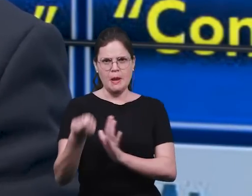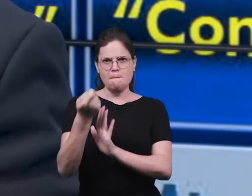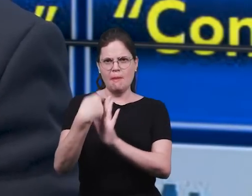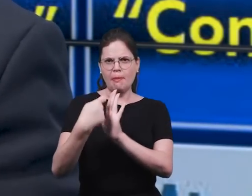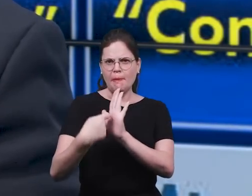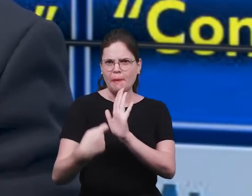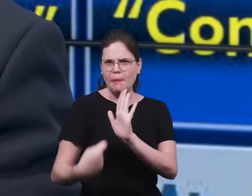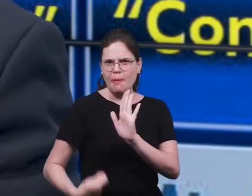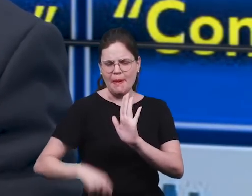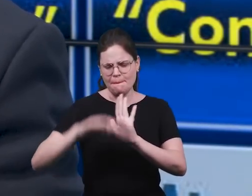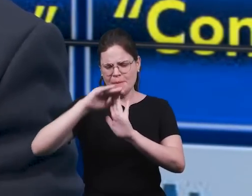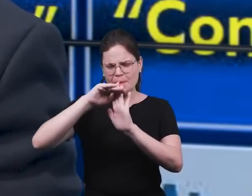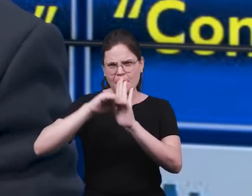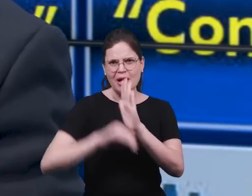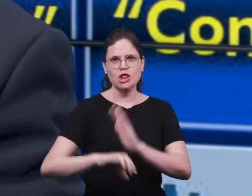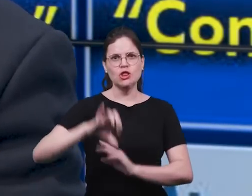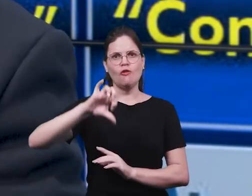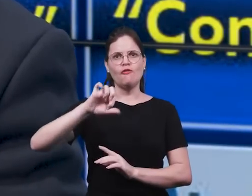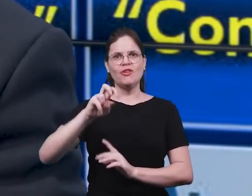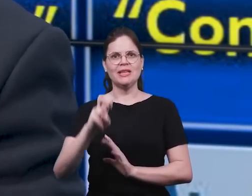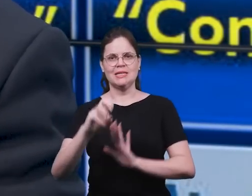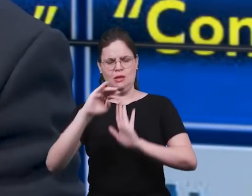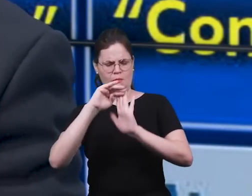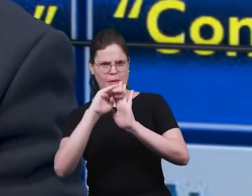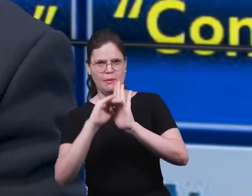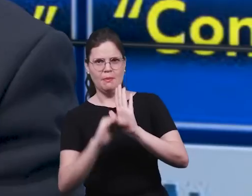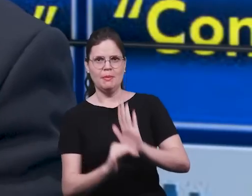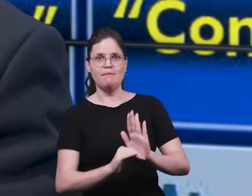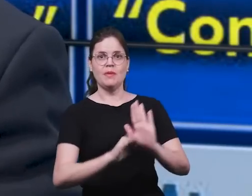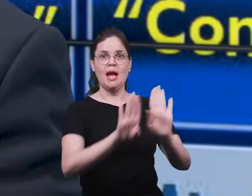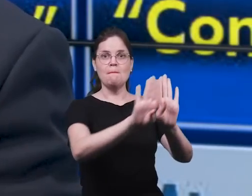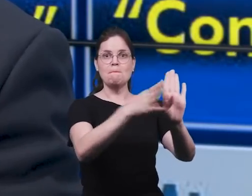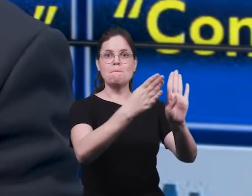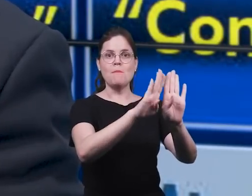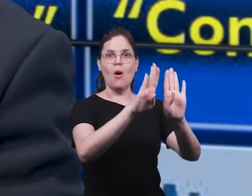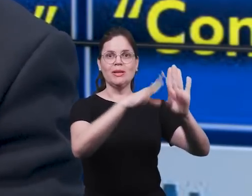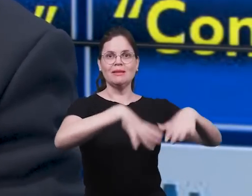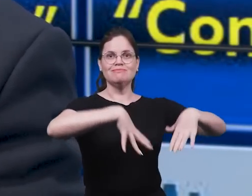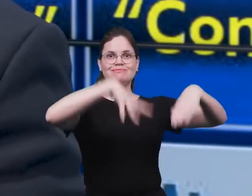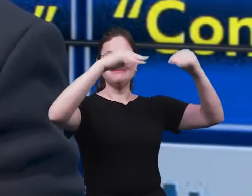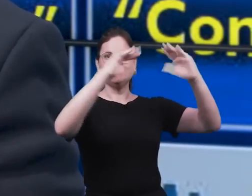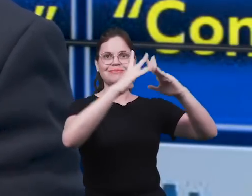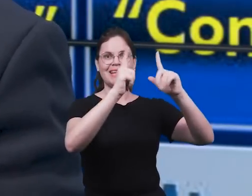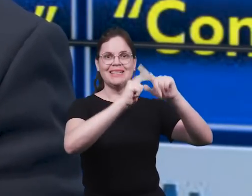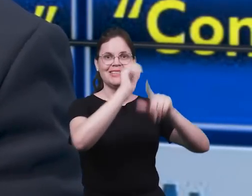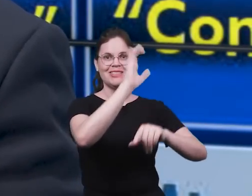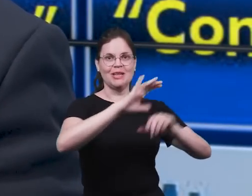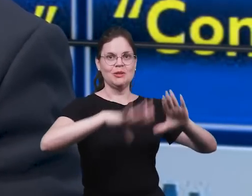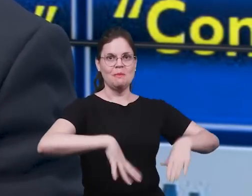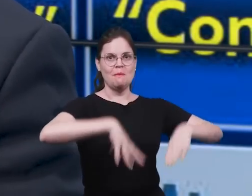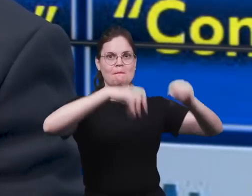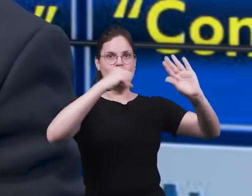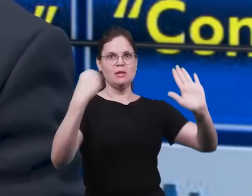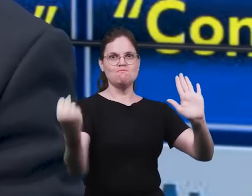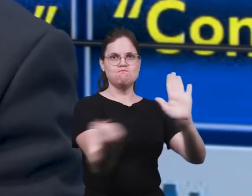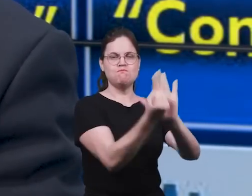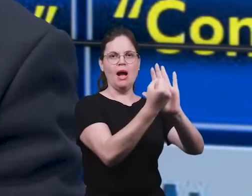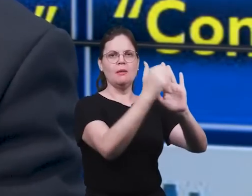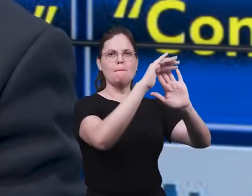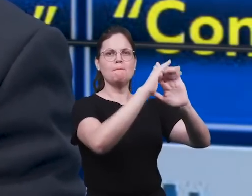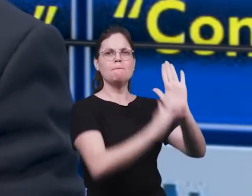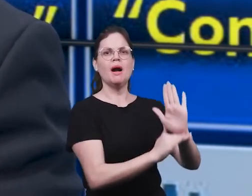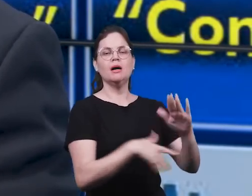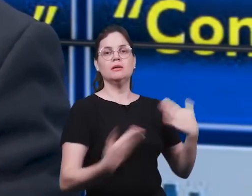V, ele convoca uma assembleia chamada Dieta de Worms, e nessa dieta ele diz: